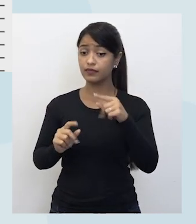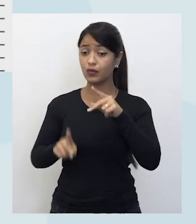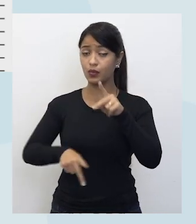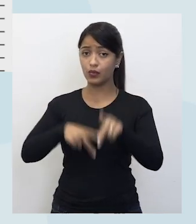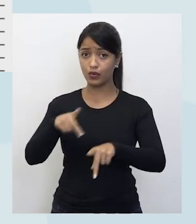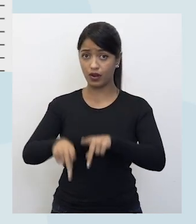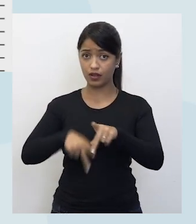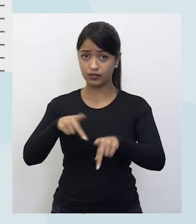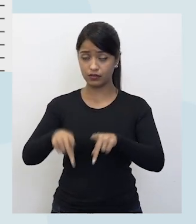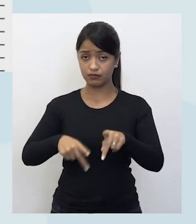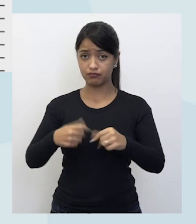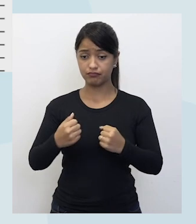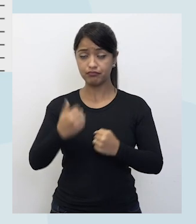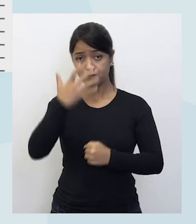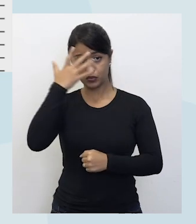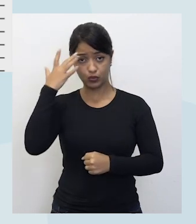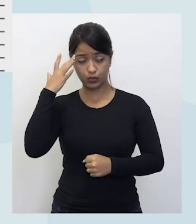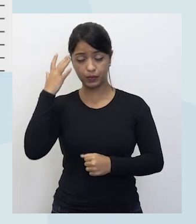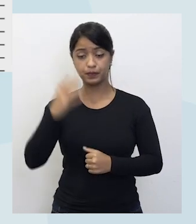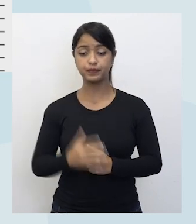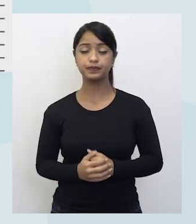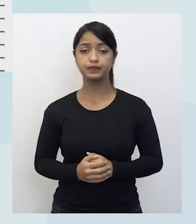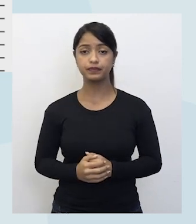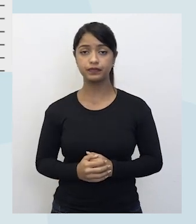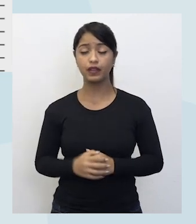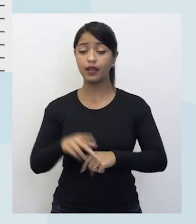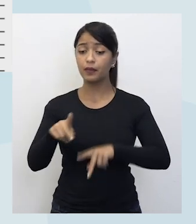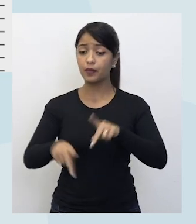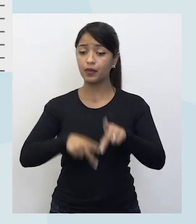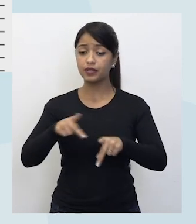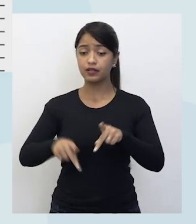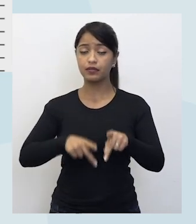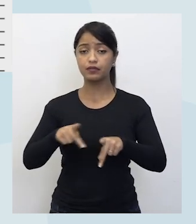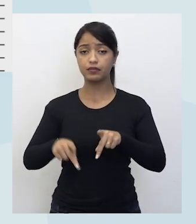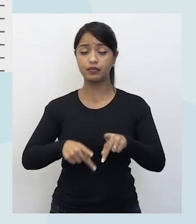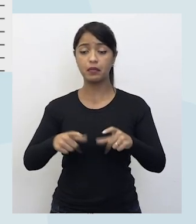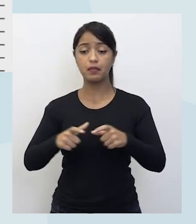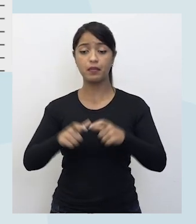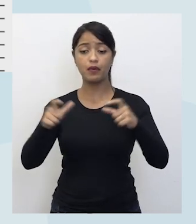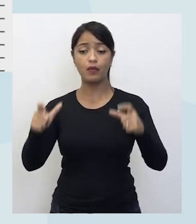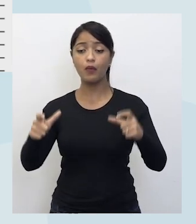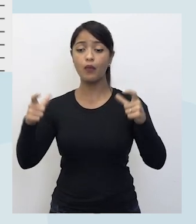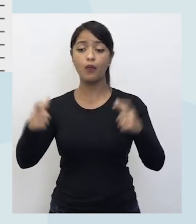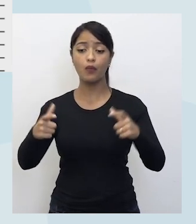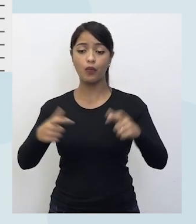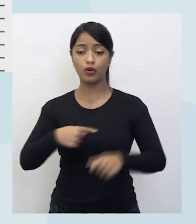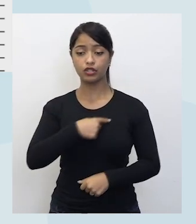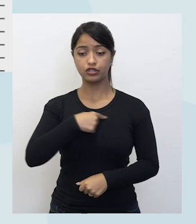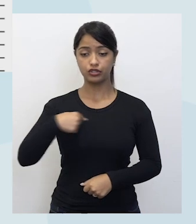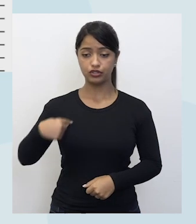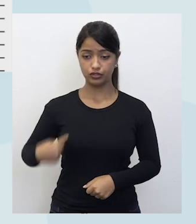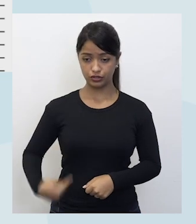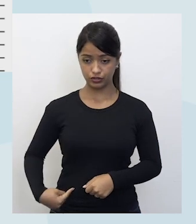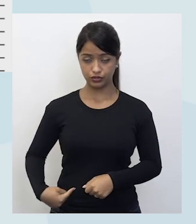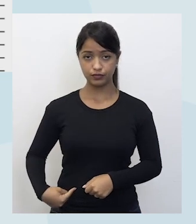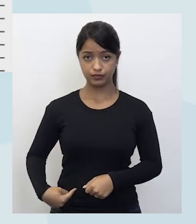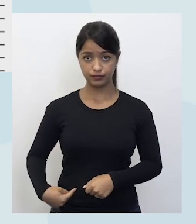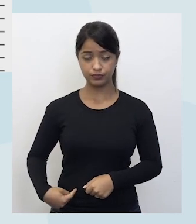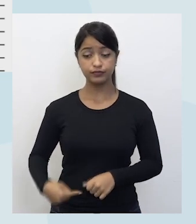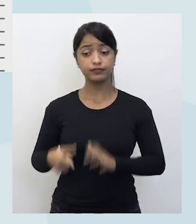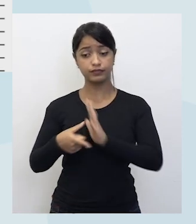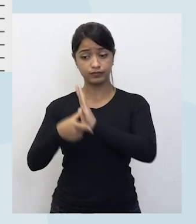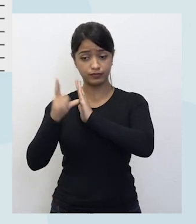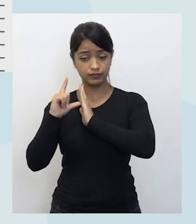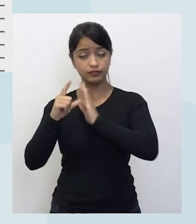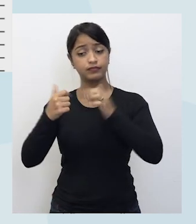gente consegue observar que a maior população, ela aí é a China, né? A gente, inclusive, já tínhamos falado sobre